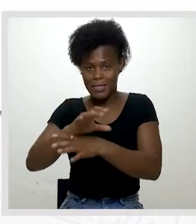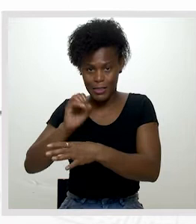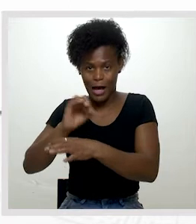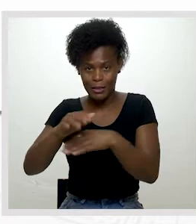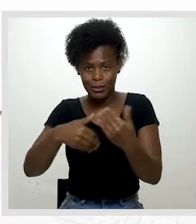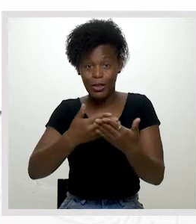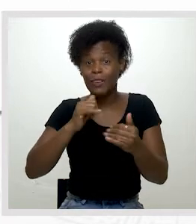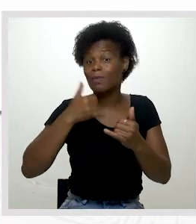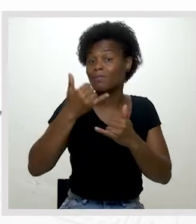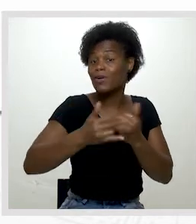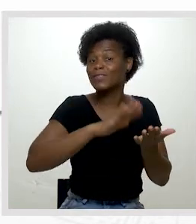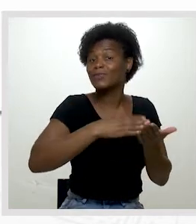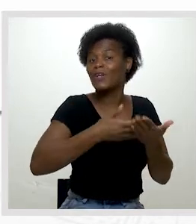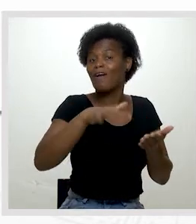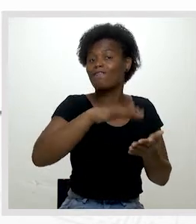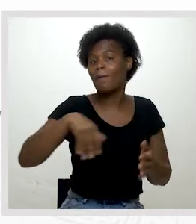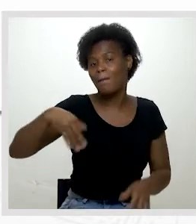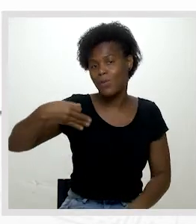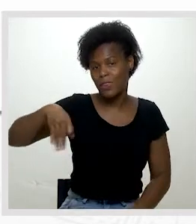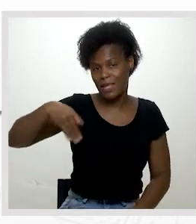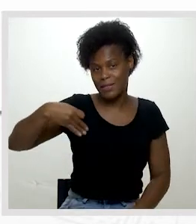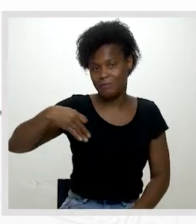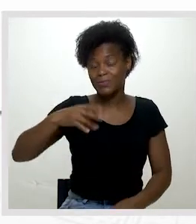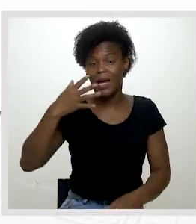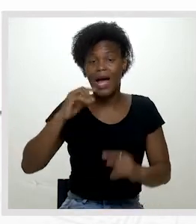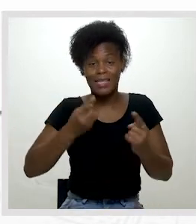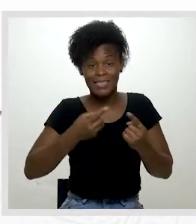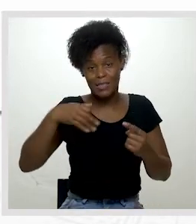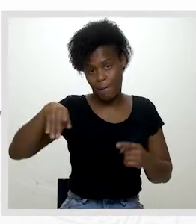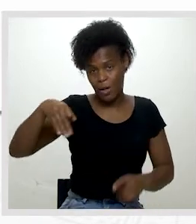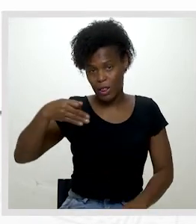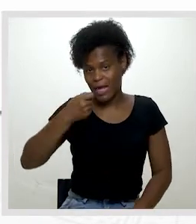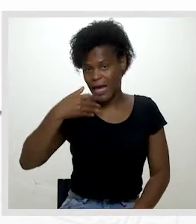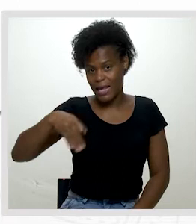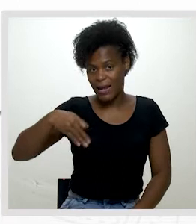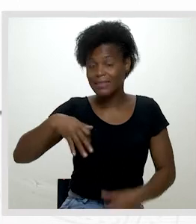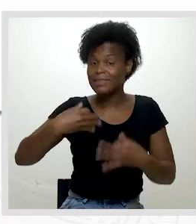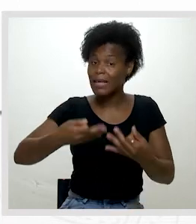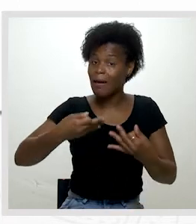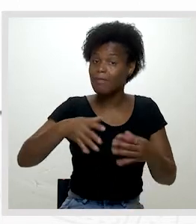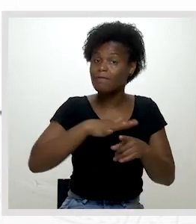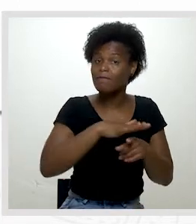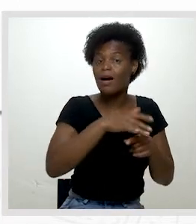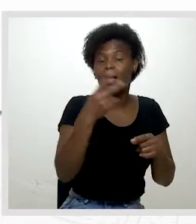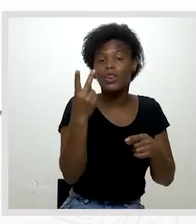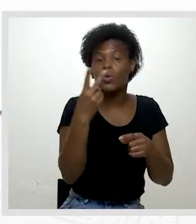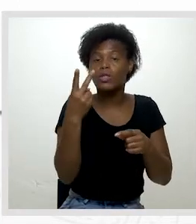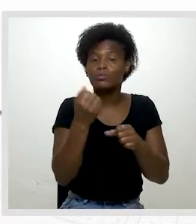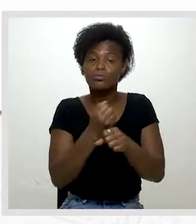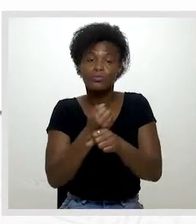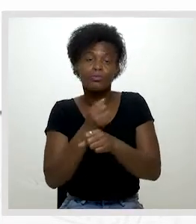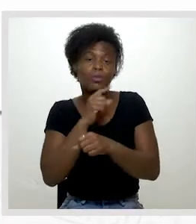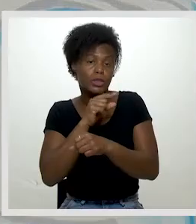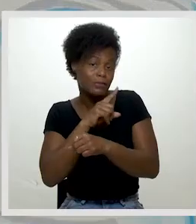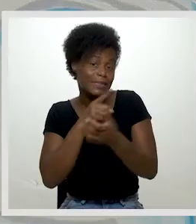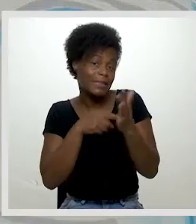é traduzida sob a forma de proteínas. A síntese de uma proteína faz sempre intervir duas operações sucessivas. Ou